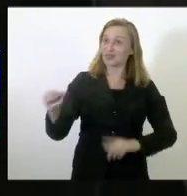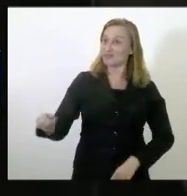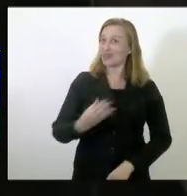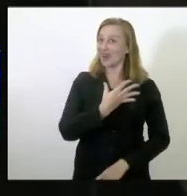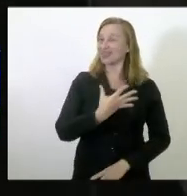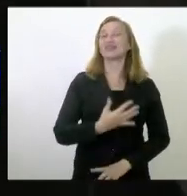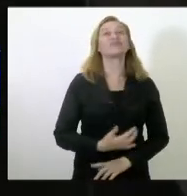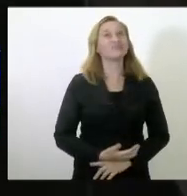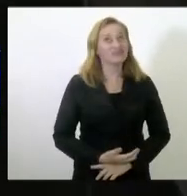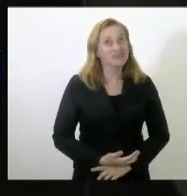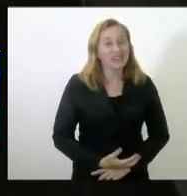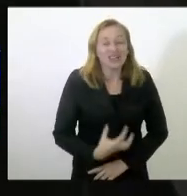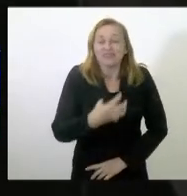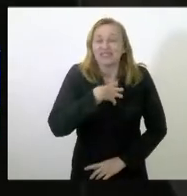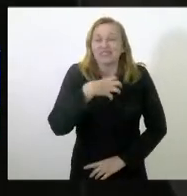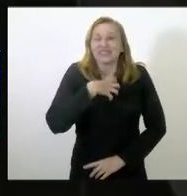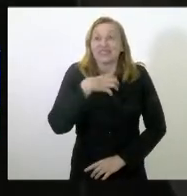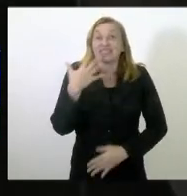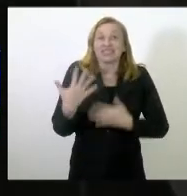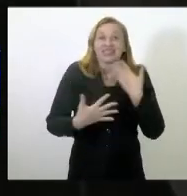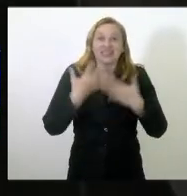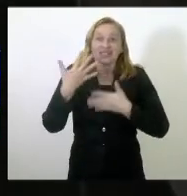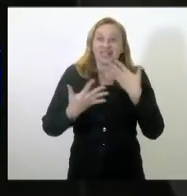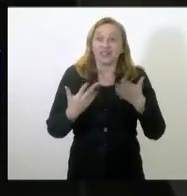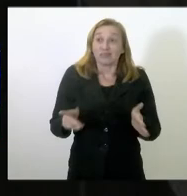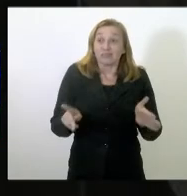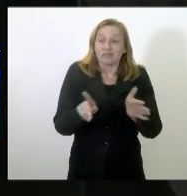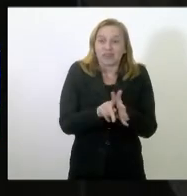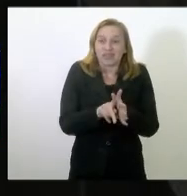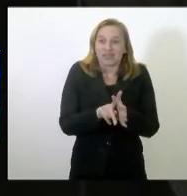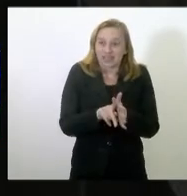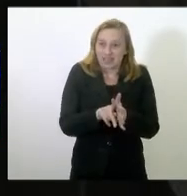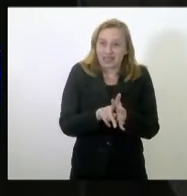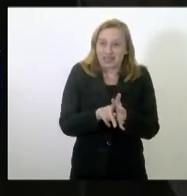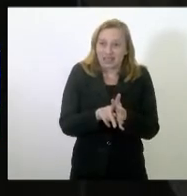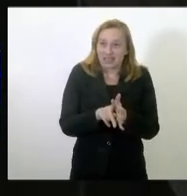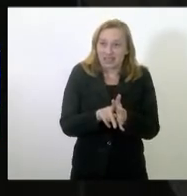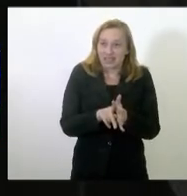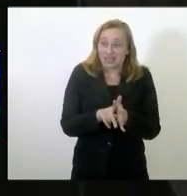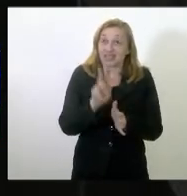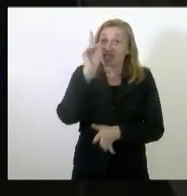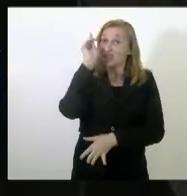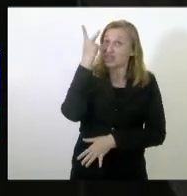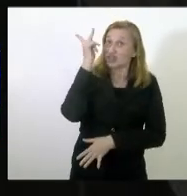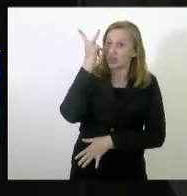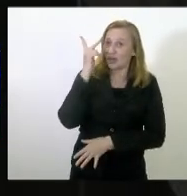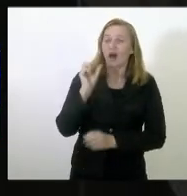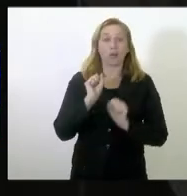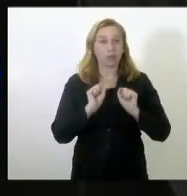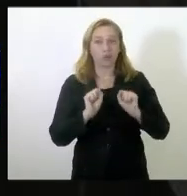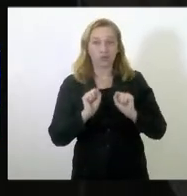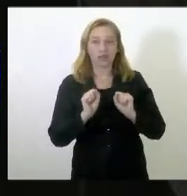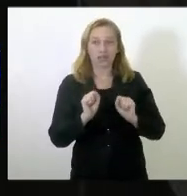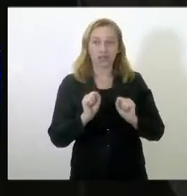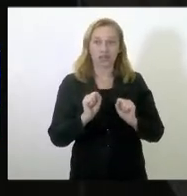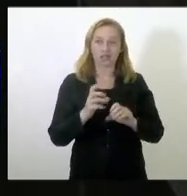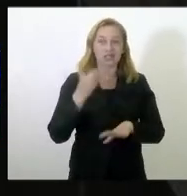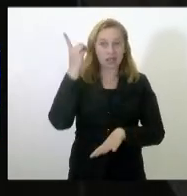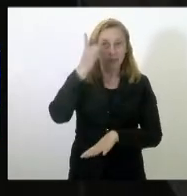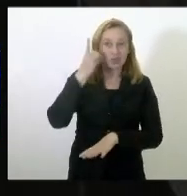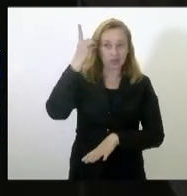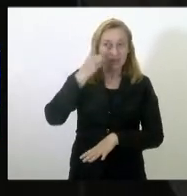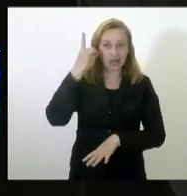estrutura, e me sentindo honrada por fazer parte desse divisor de histórias, poder ser parlamentar por um tempo no